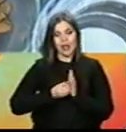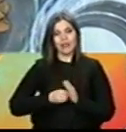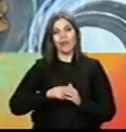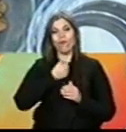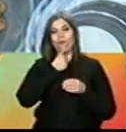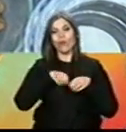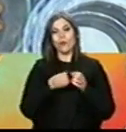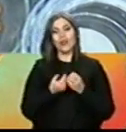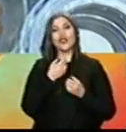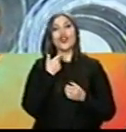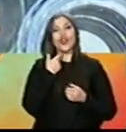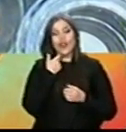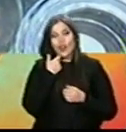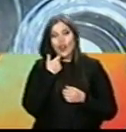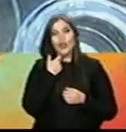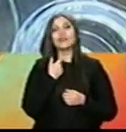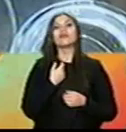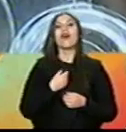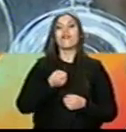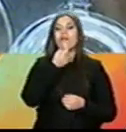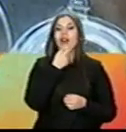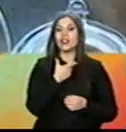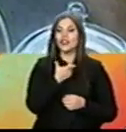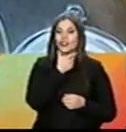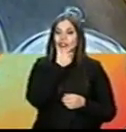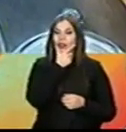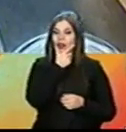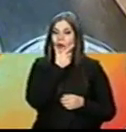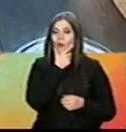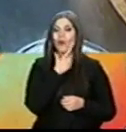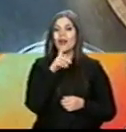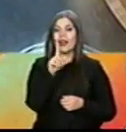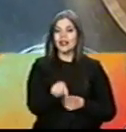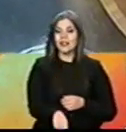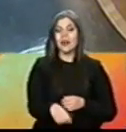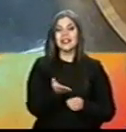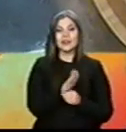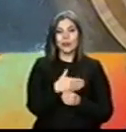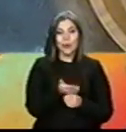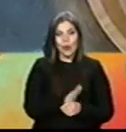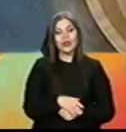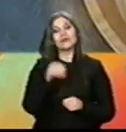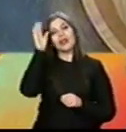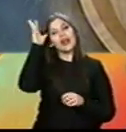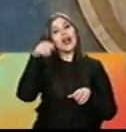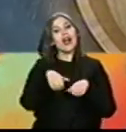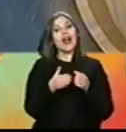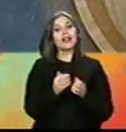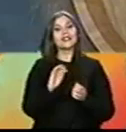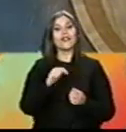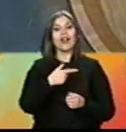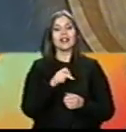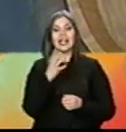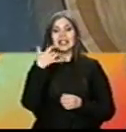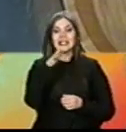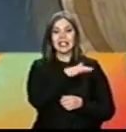vermelha. 100 gramas de feijão azuki. Podias ter dito azuki! Azuki! 150 gramas de queijo feta. Sal marinho quanto baste. Azeite